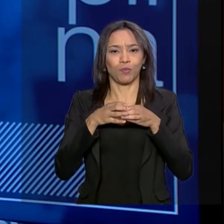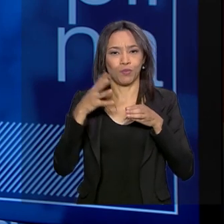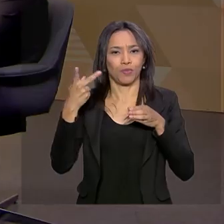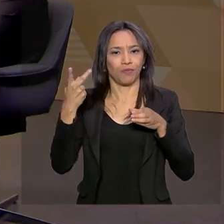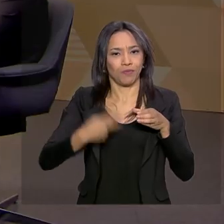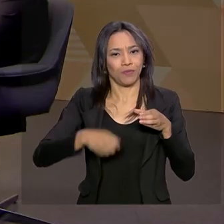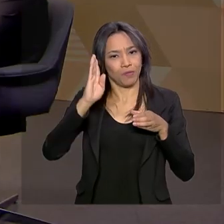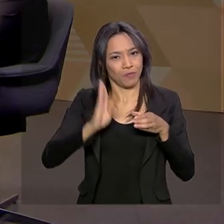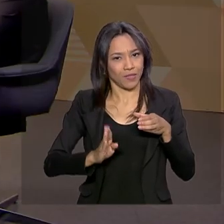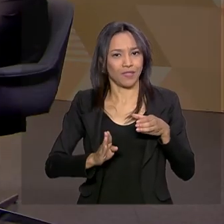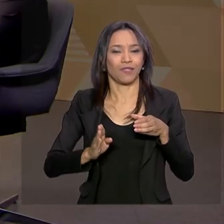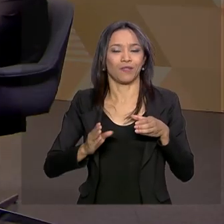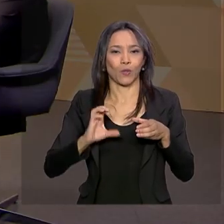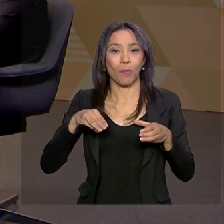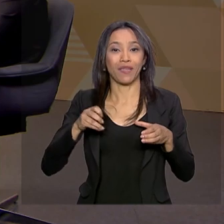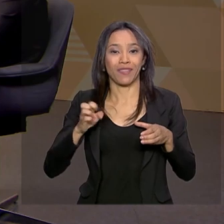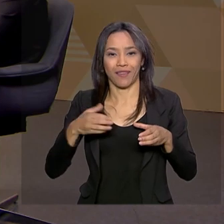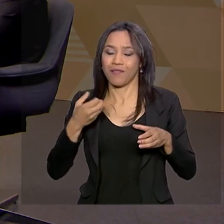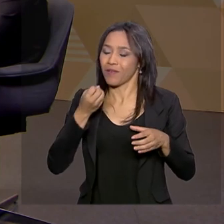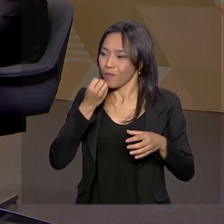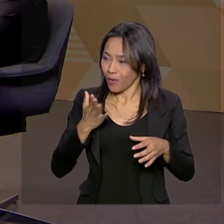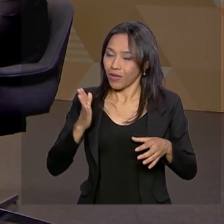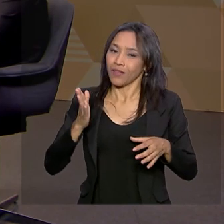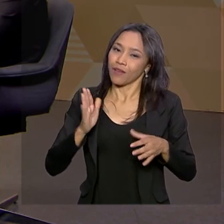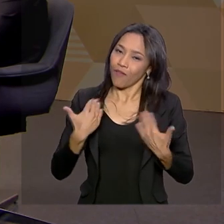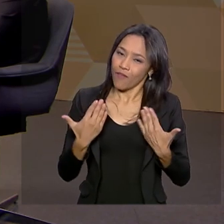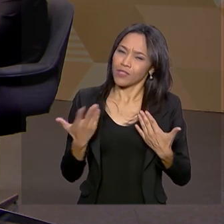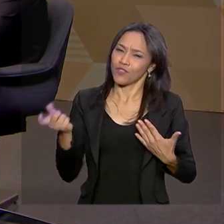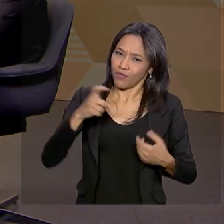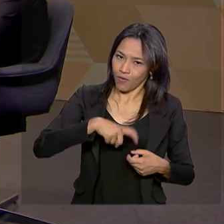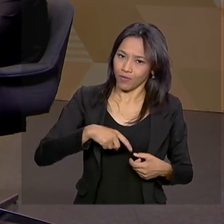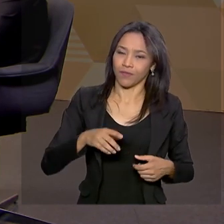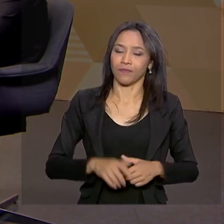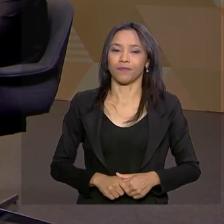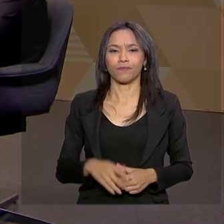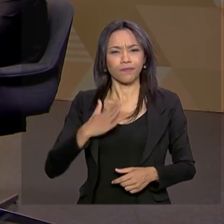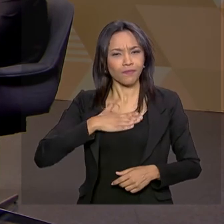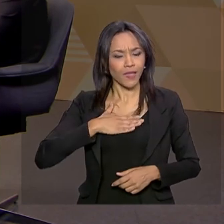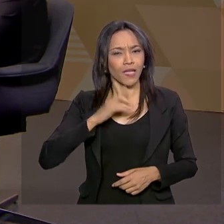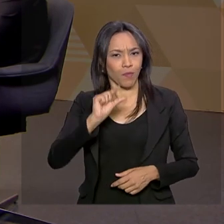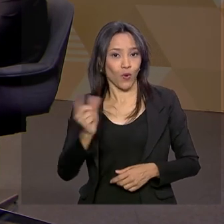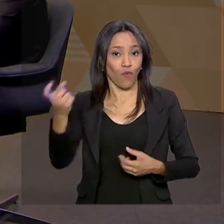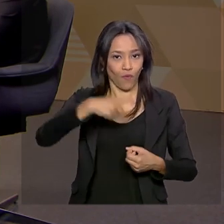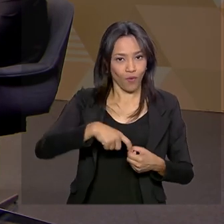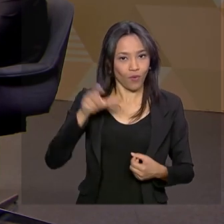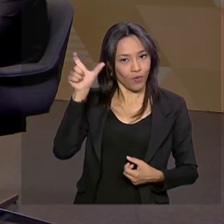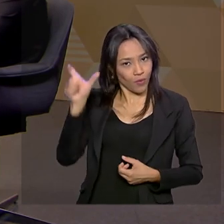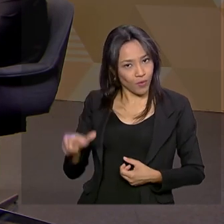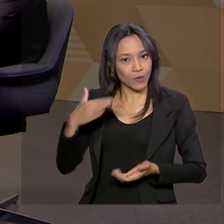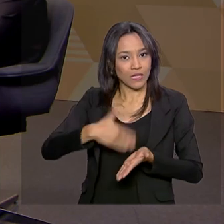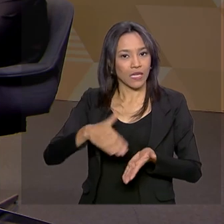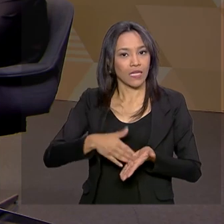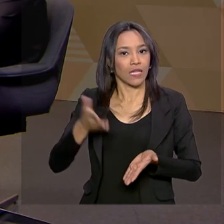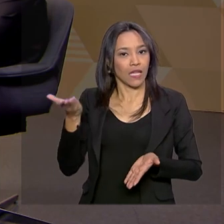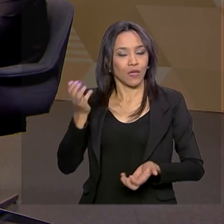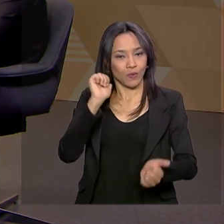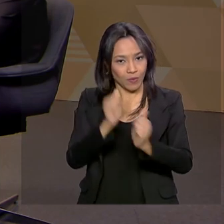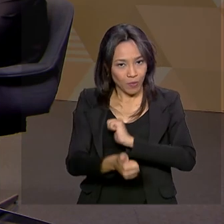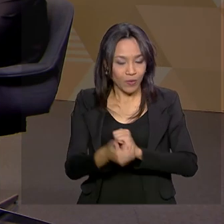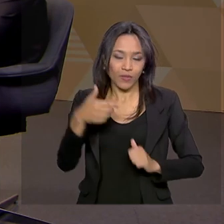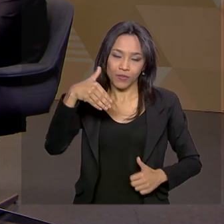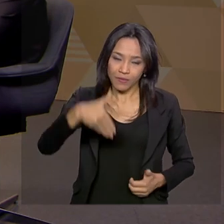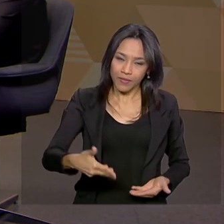Brasileiro. Secretário, a conversa está boa, a gente volta em instantes. Daqui a pouco eu volto com o secretário especial do esporte aqui